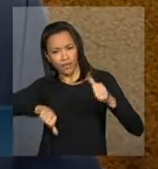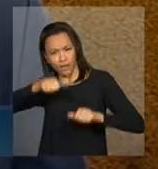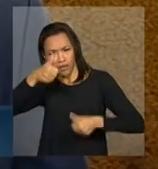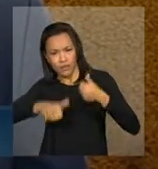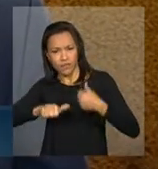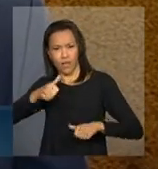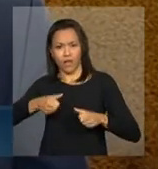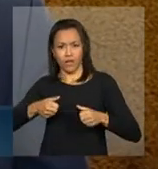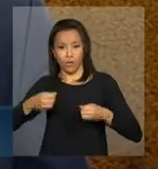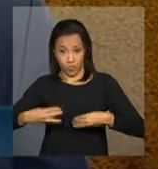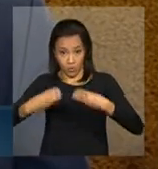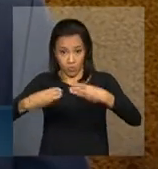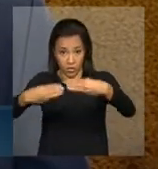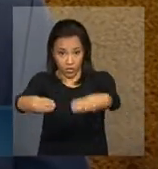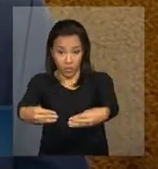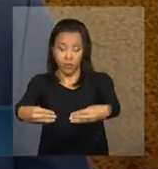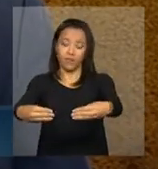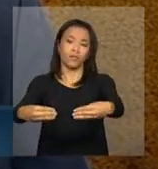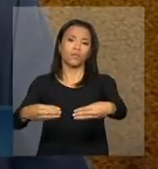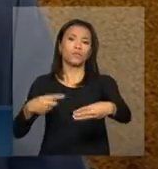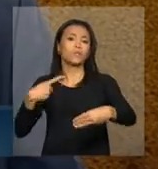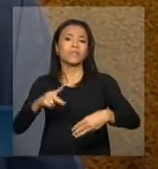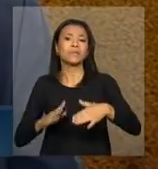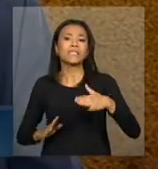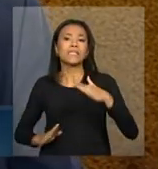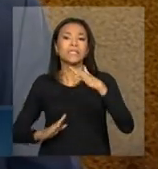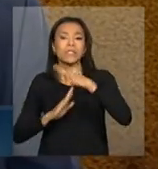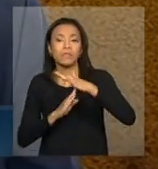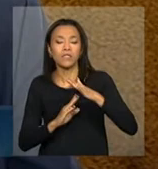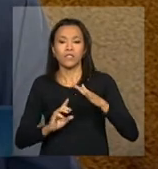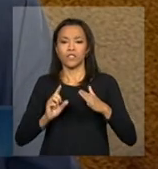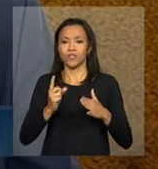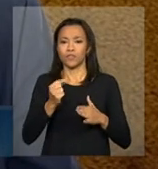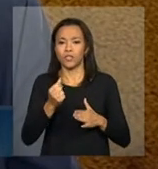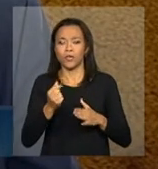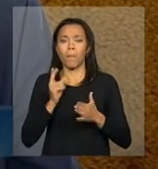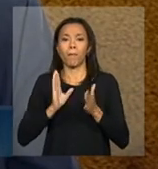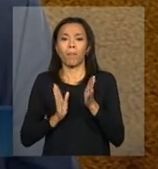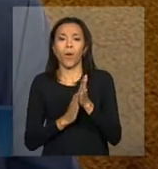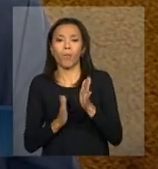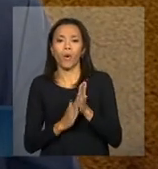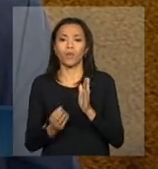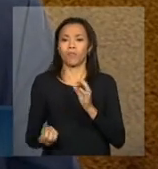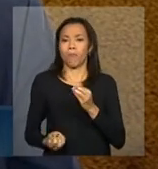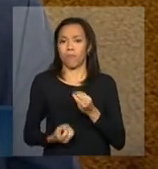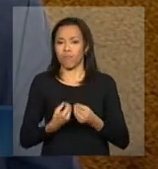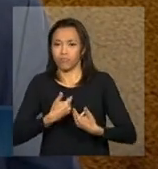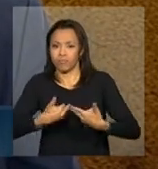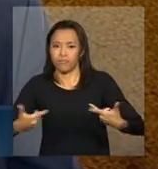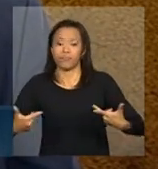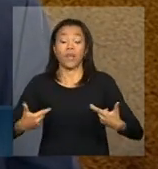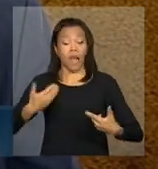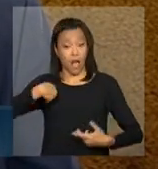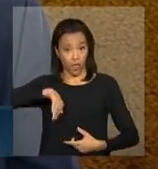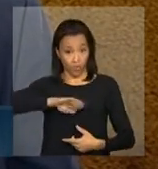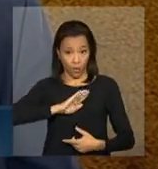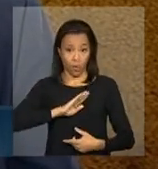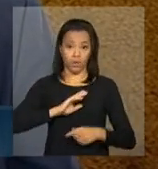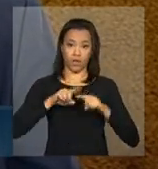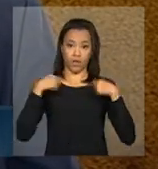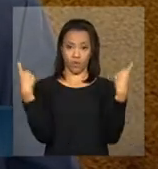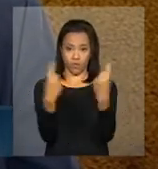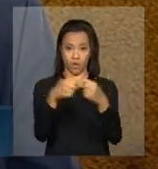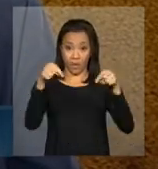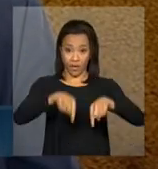ministérios dos seus limites e elaboração das suas respectivas propostas orçamentárias, a nossa audiência pública incide, então, sobre